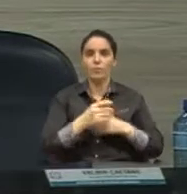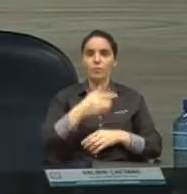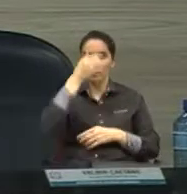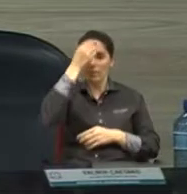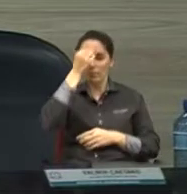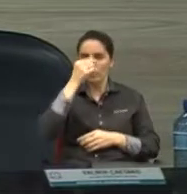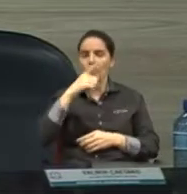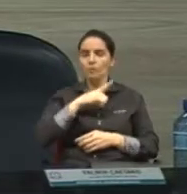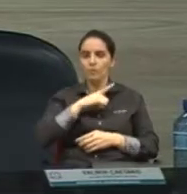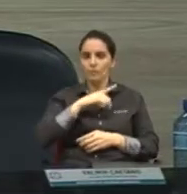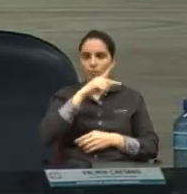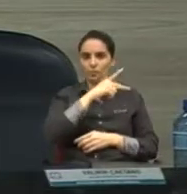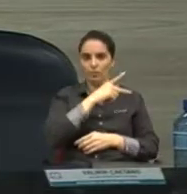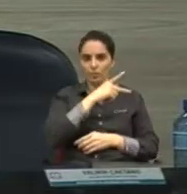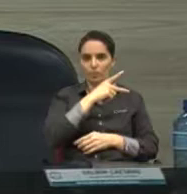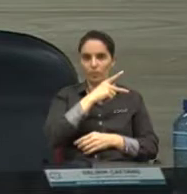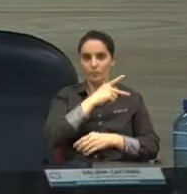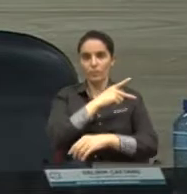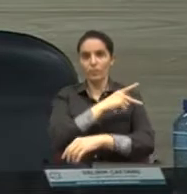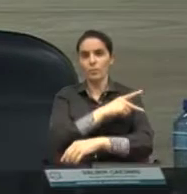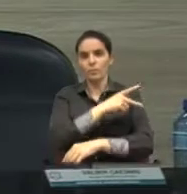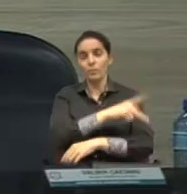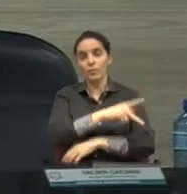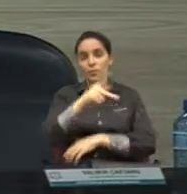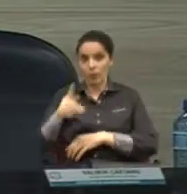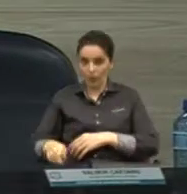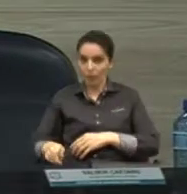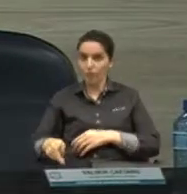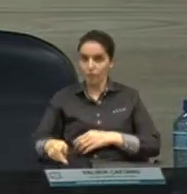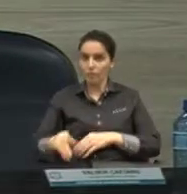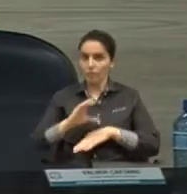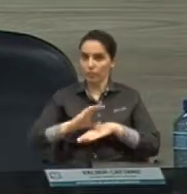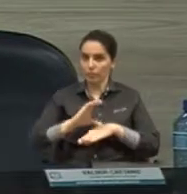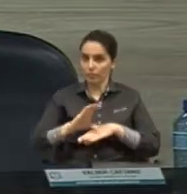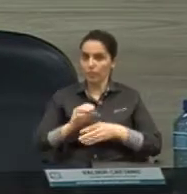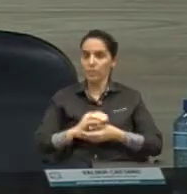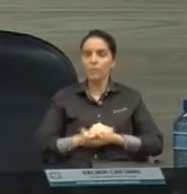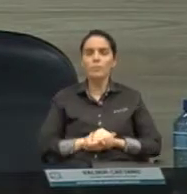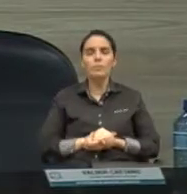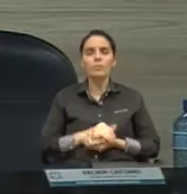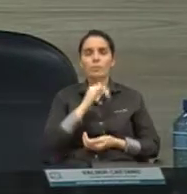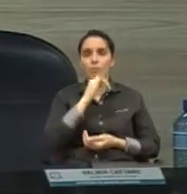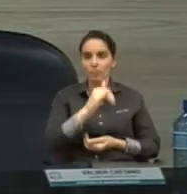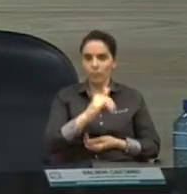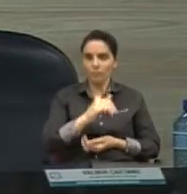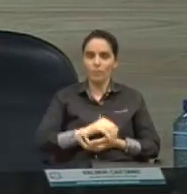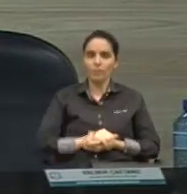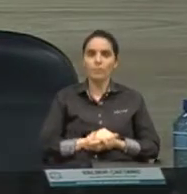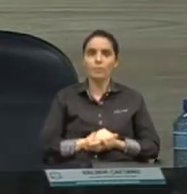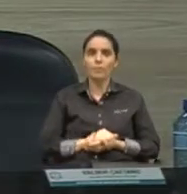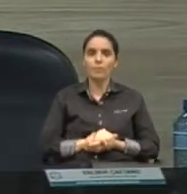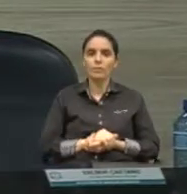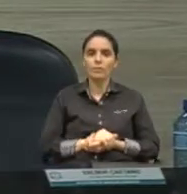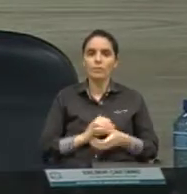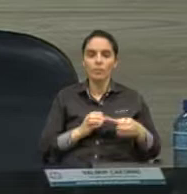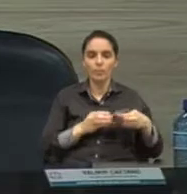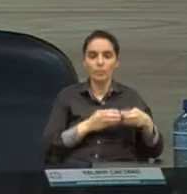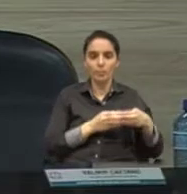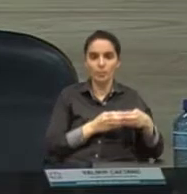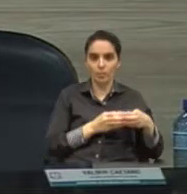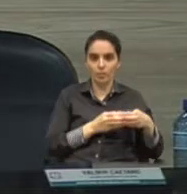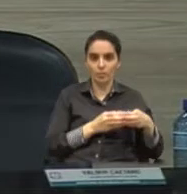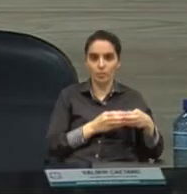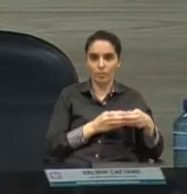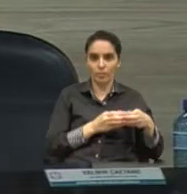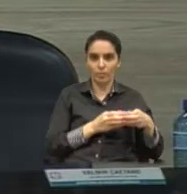que dizia o seguinte: são poucas as pessoas hoje, olha como é engraçado, um grupo de pessoas num bar ou em